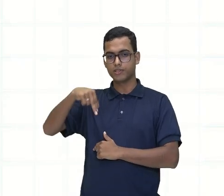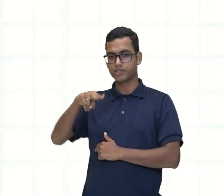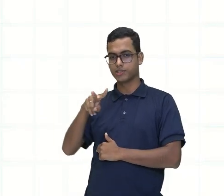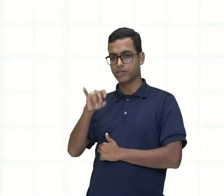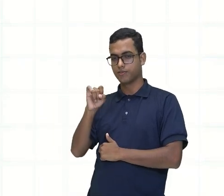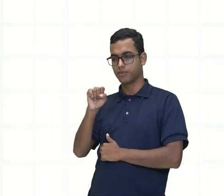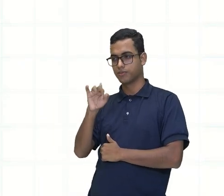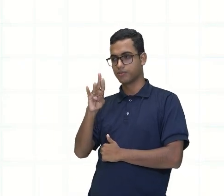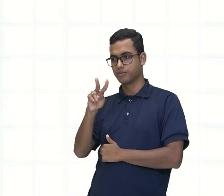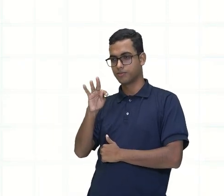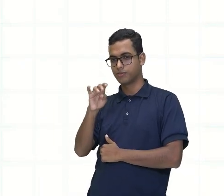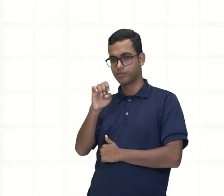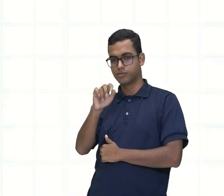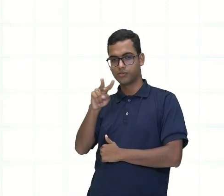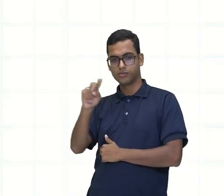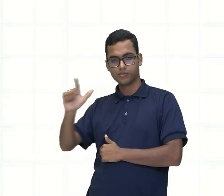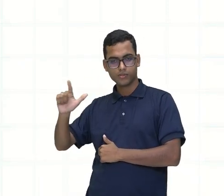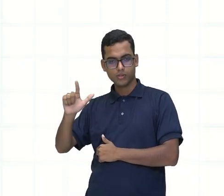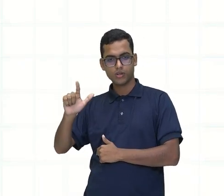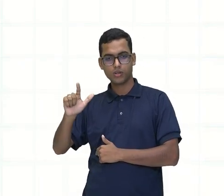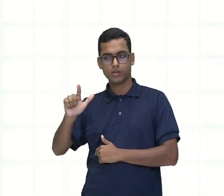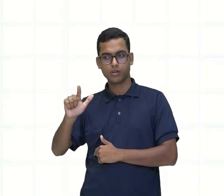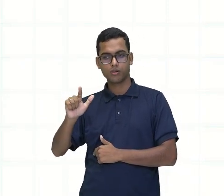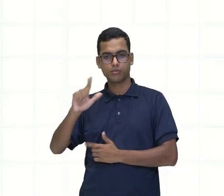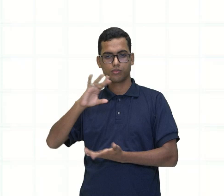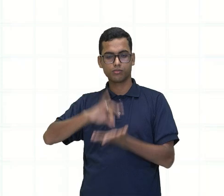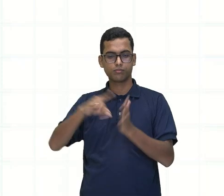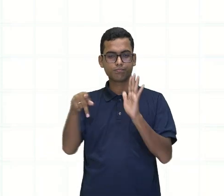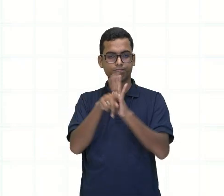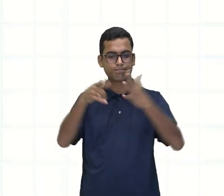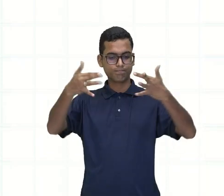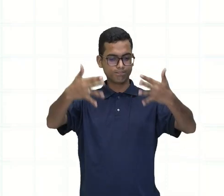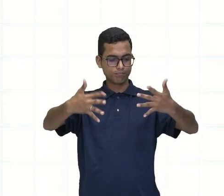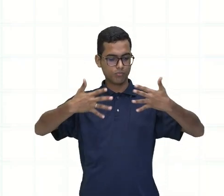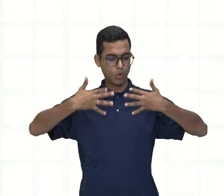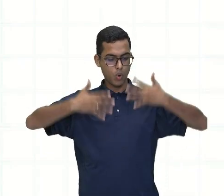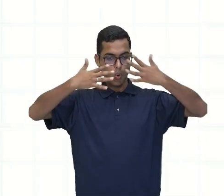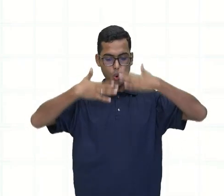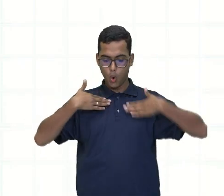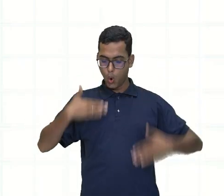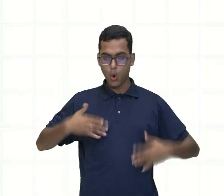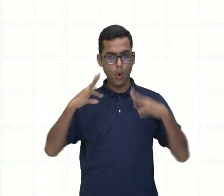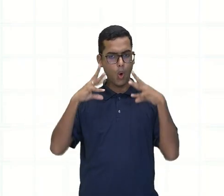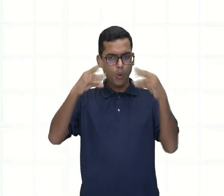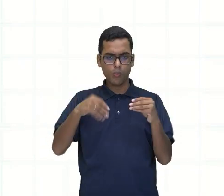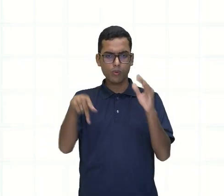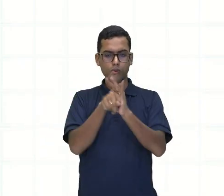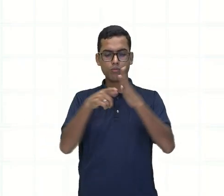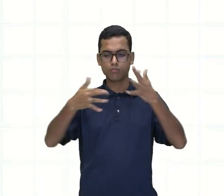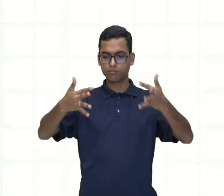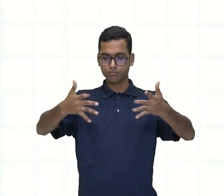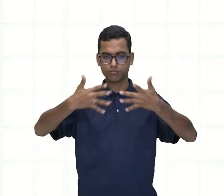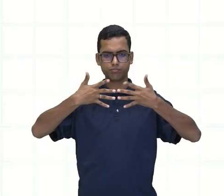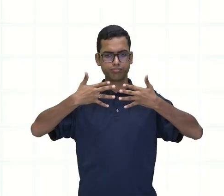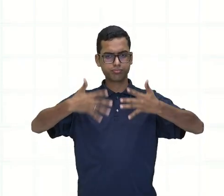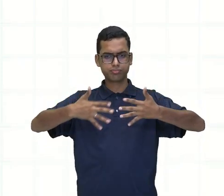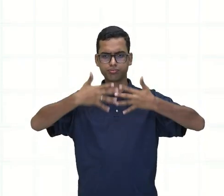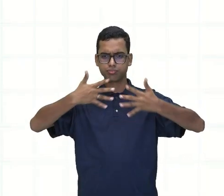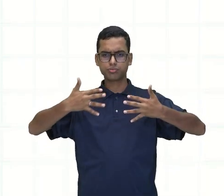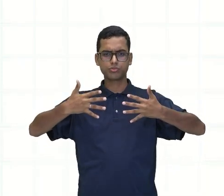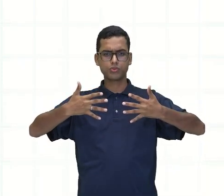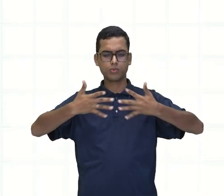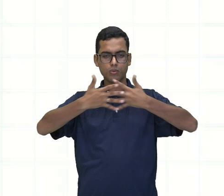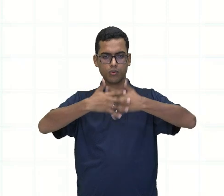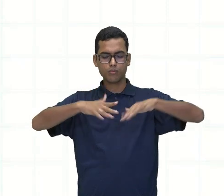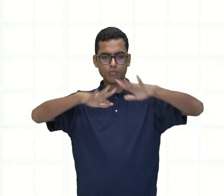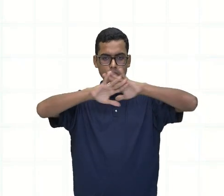see. Ninguém conseguia ver quem? A garota, não é verdade? Porque ela